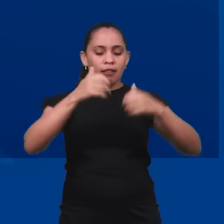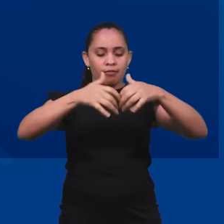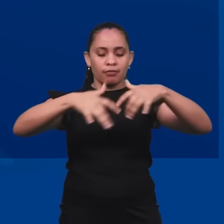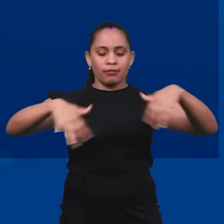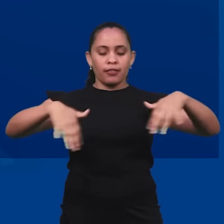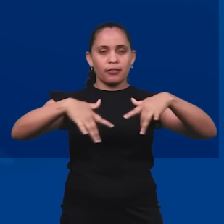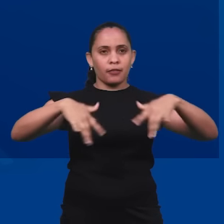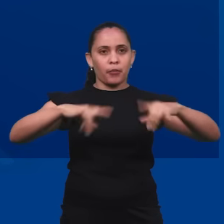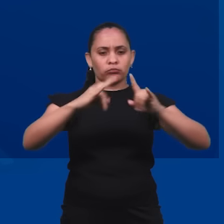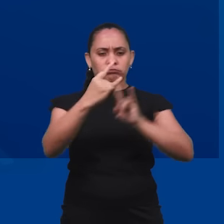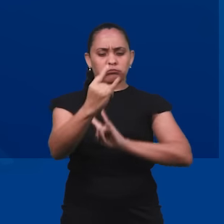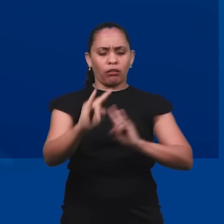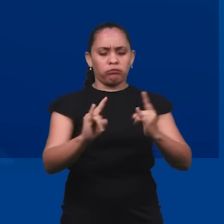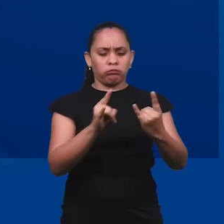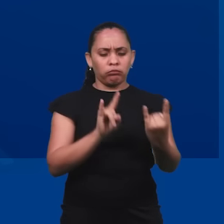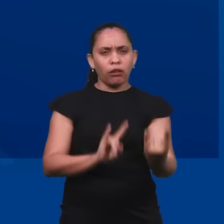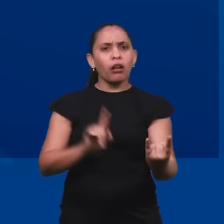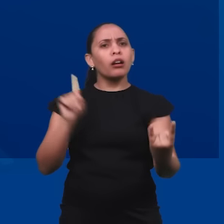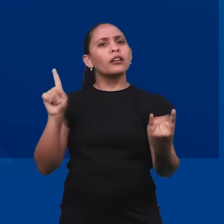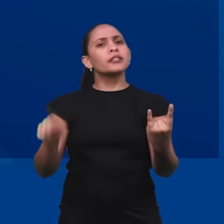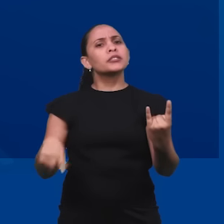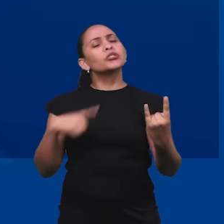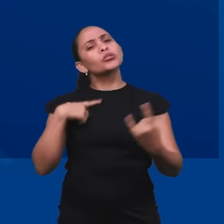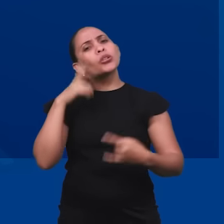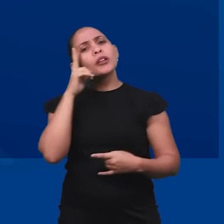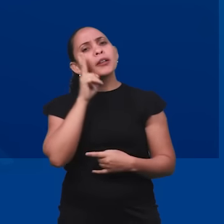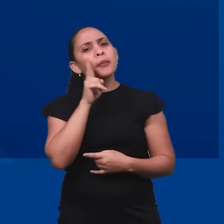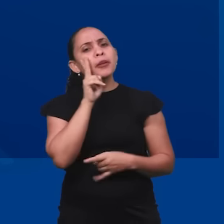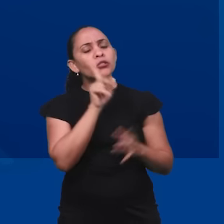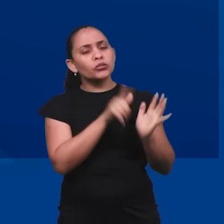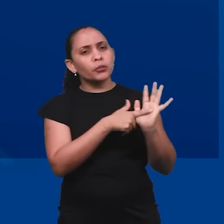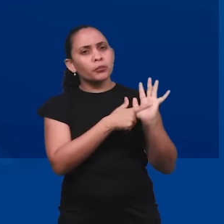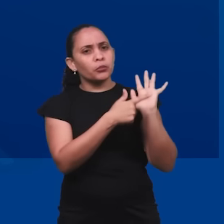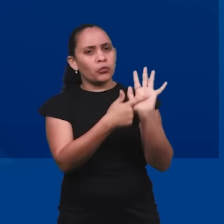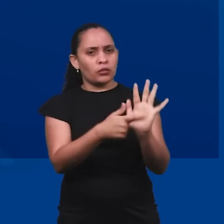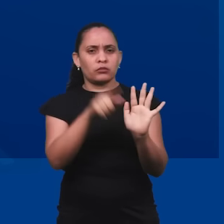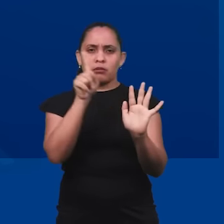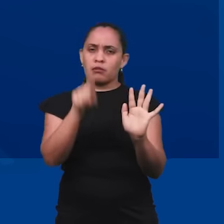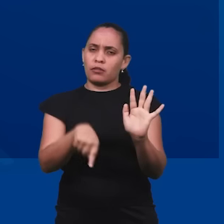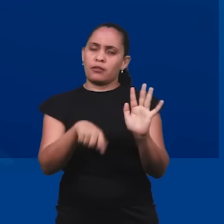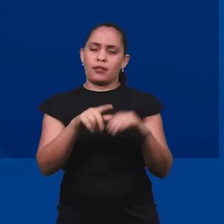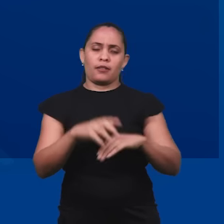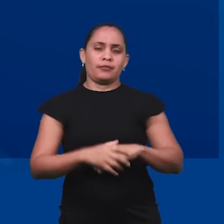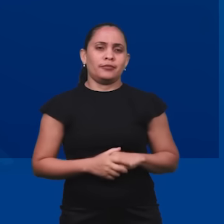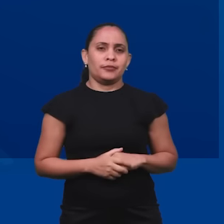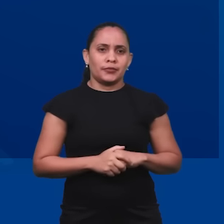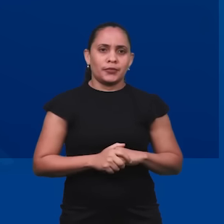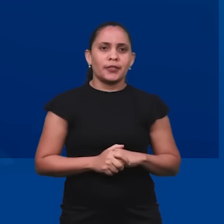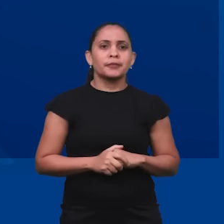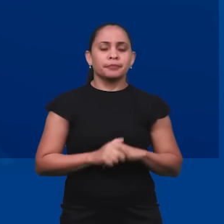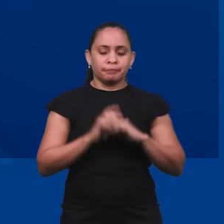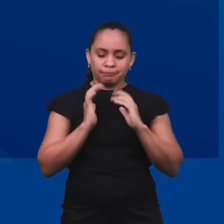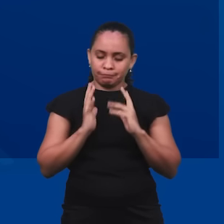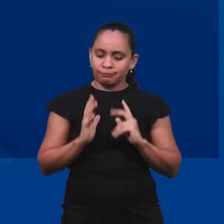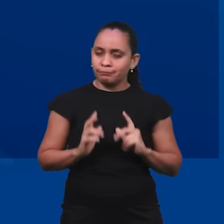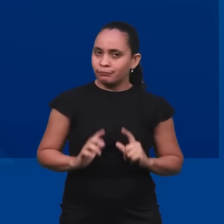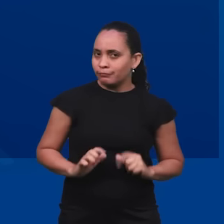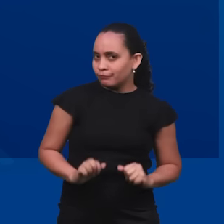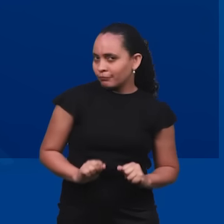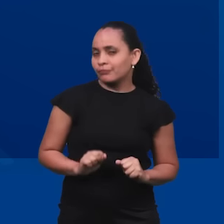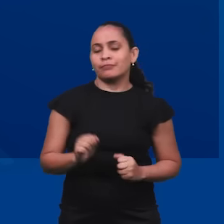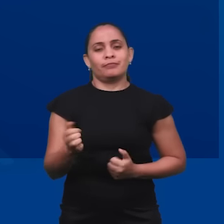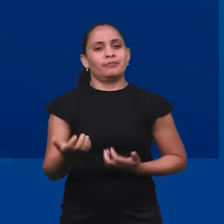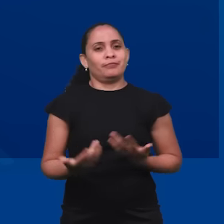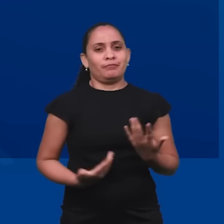porta do tabernáculo, historicamente, ela trouxe aquilo que é o benefício para a santificação